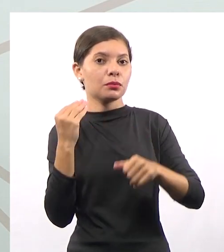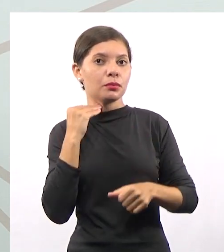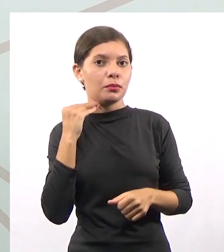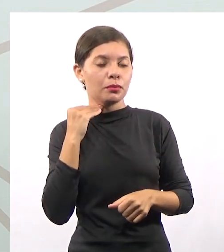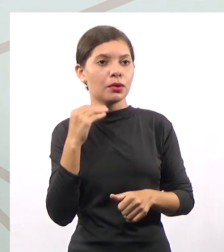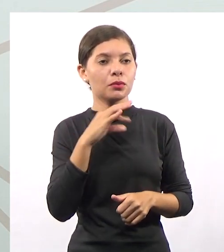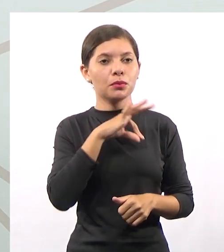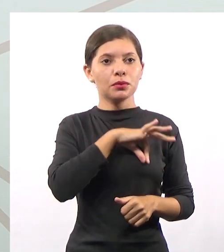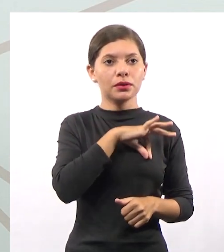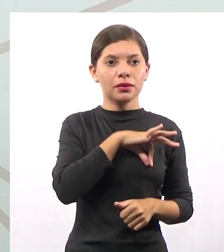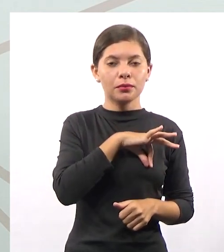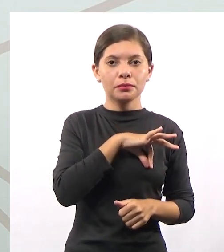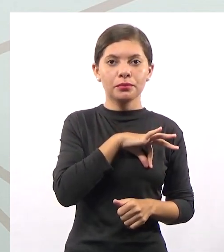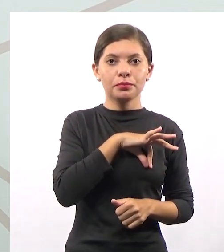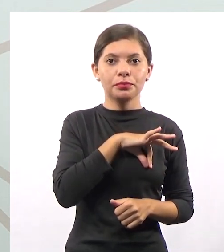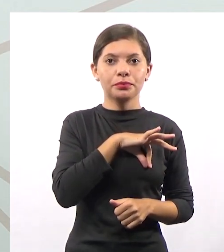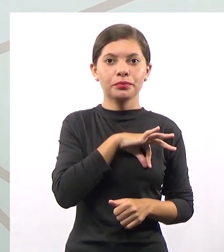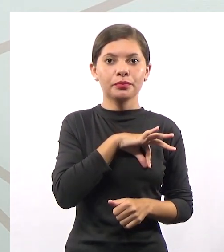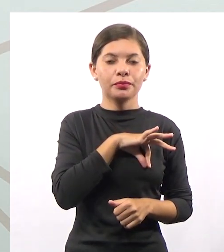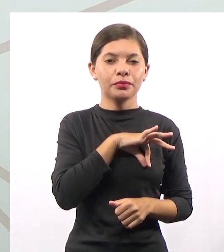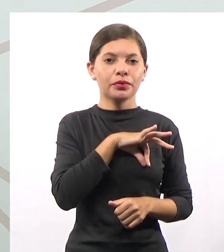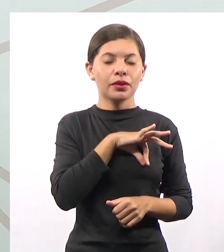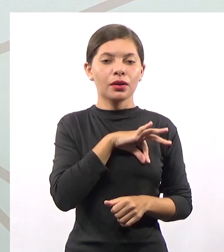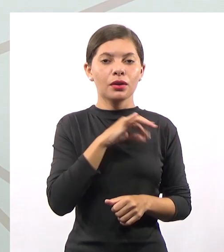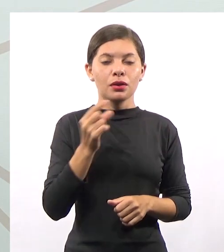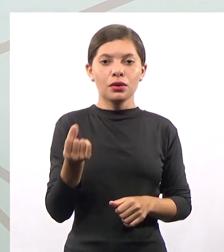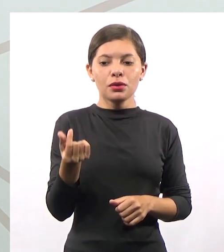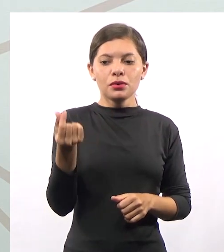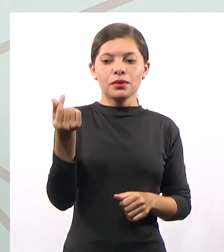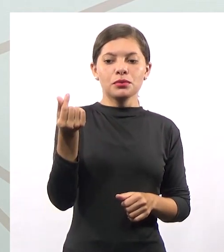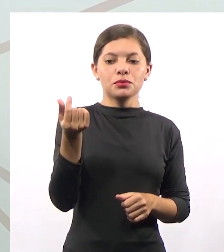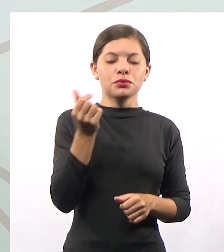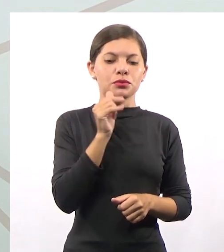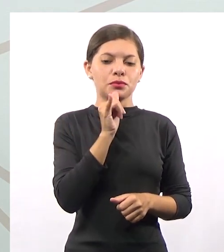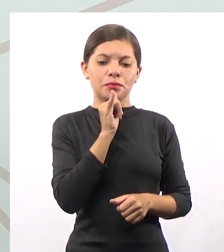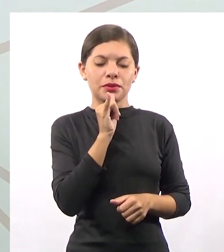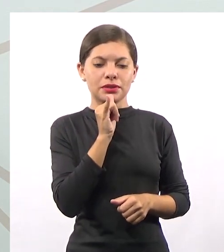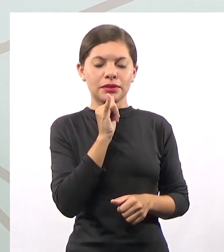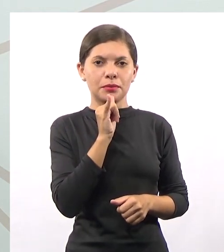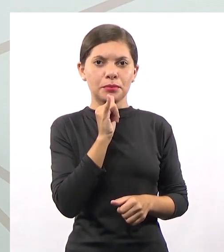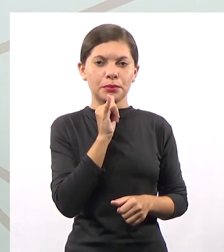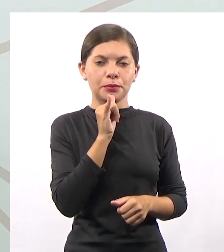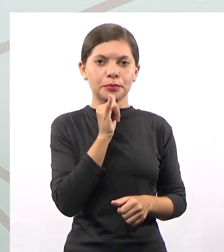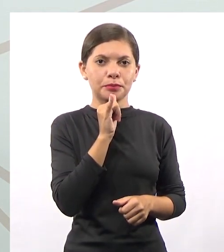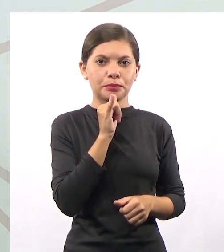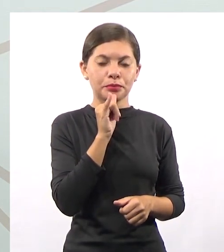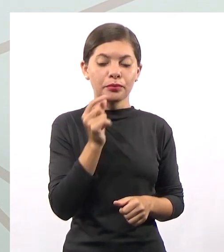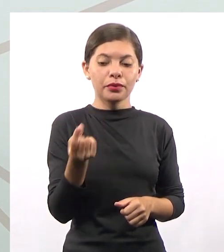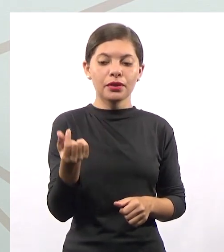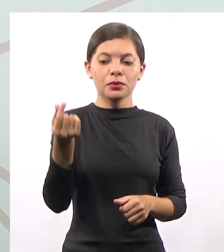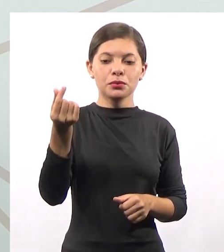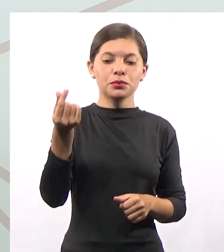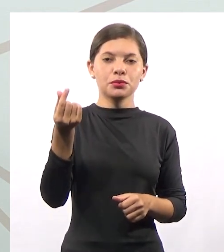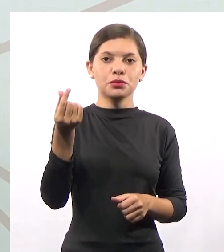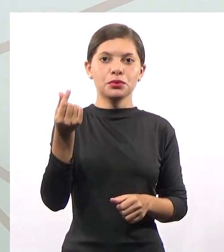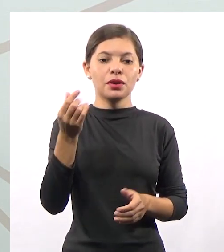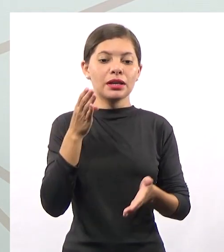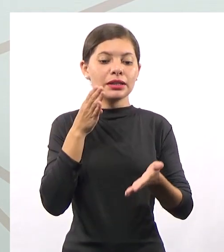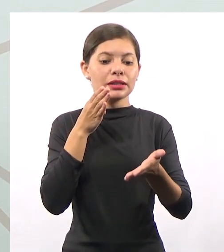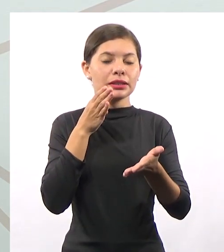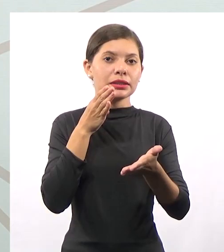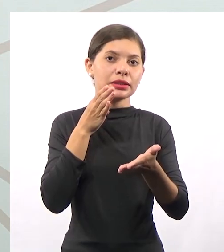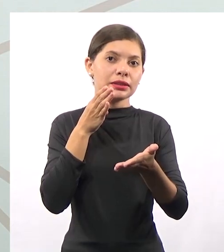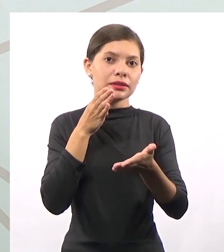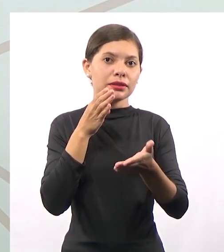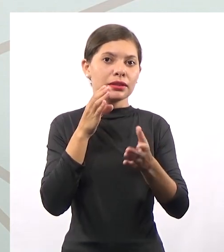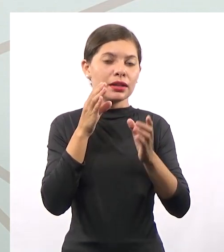educação direta para a rede. Então, o recurso, ele não vai vir, por exemplo, nesses casos, o recurso não vem direto